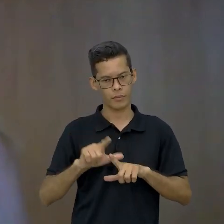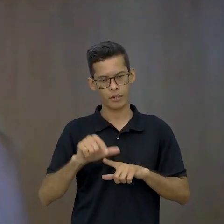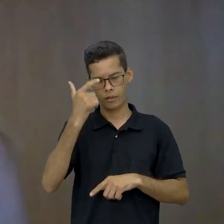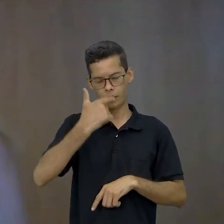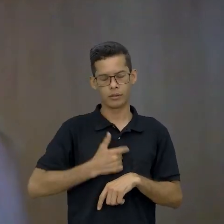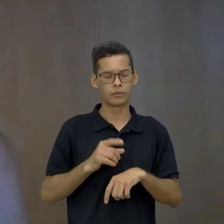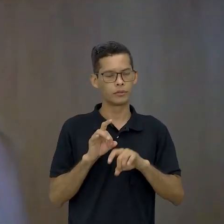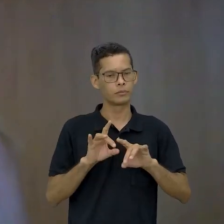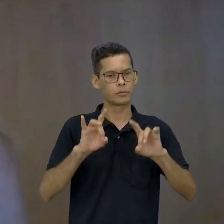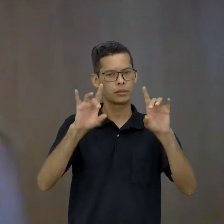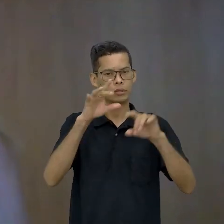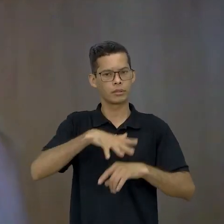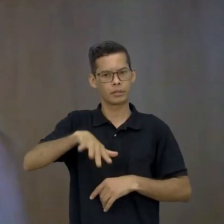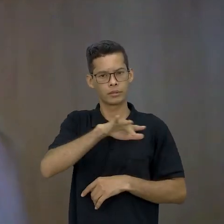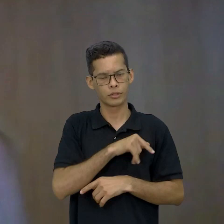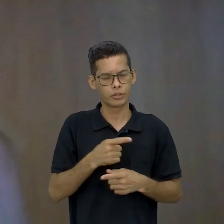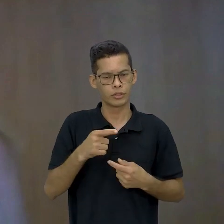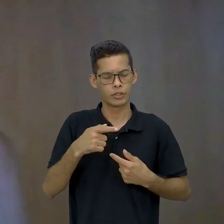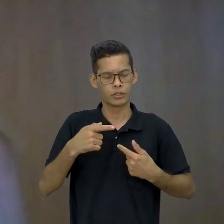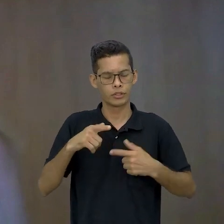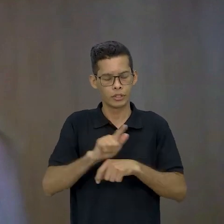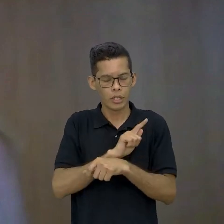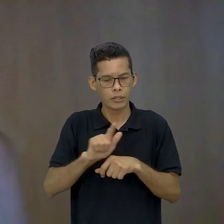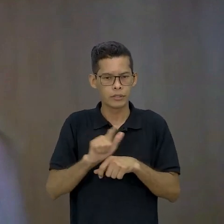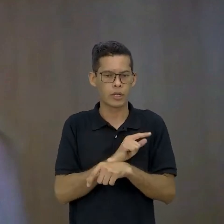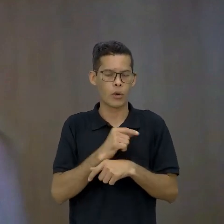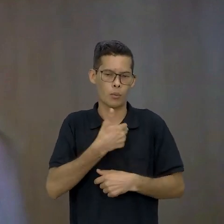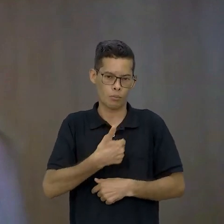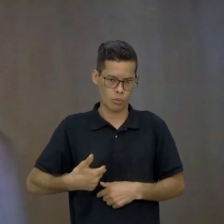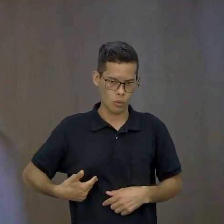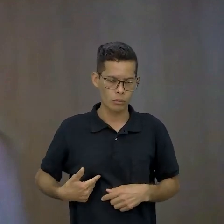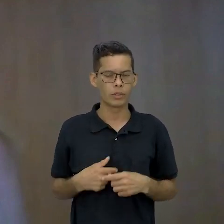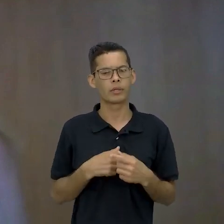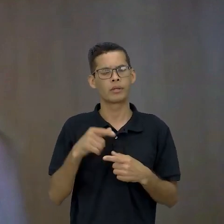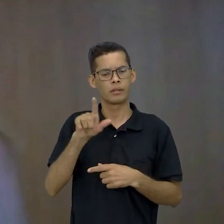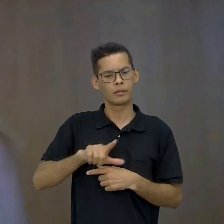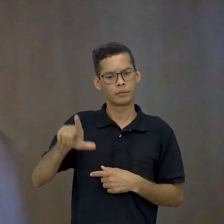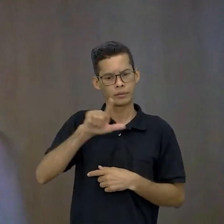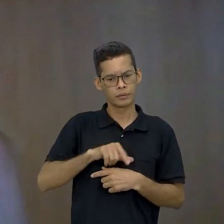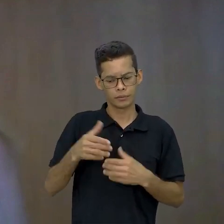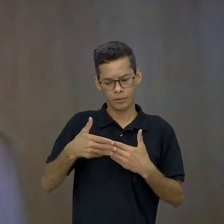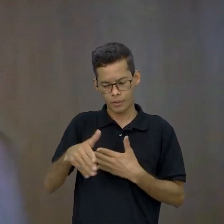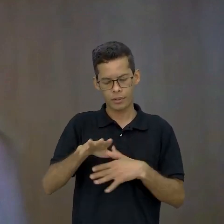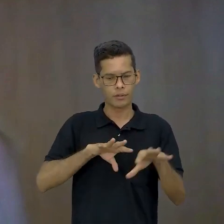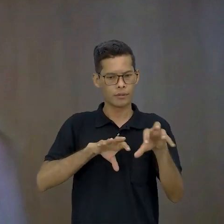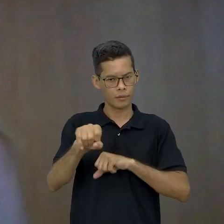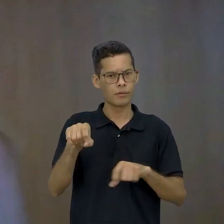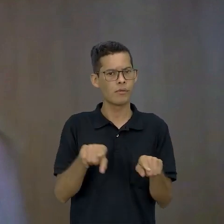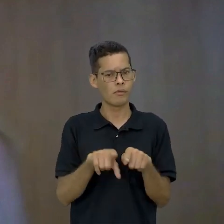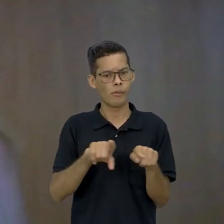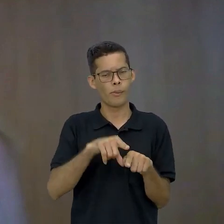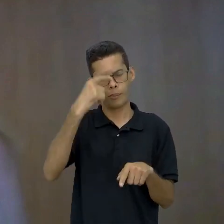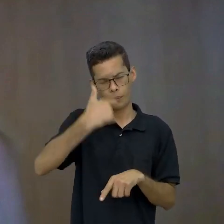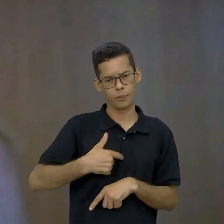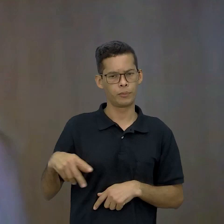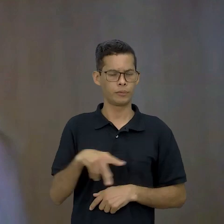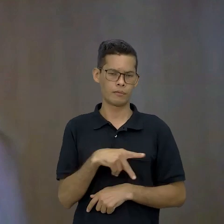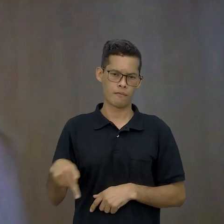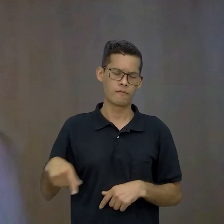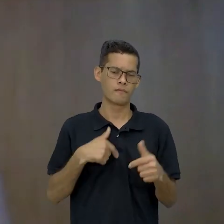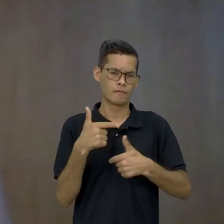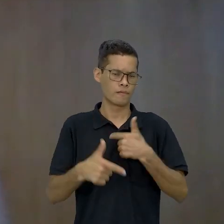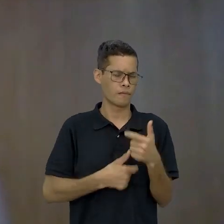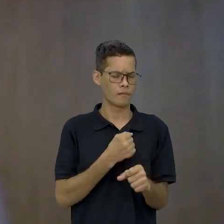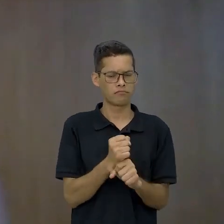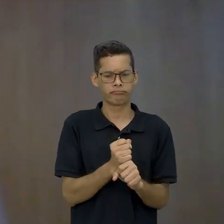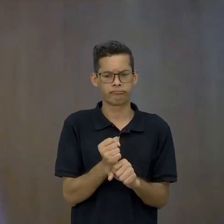e avaliação públicas, concluindo mestrado em crítica literária, mas sou professora, não é? E trabalho há alguns anos,